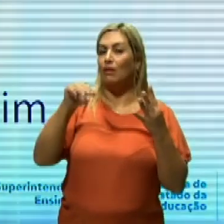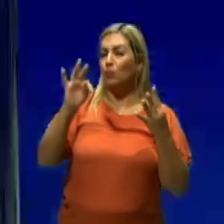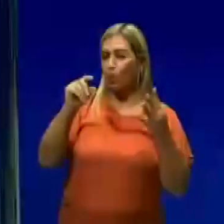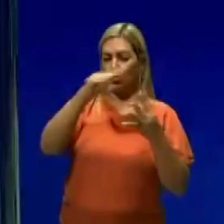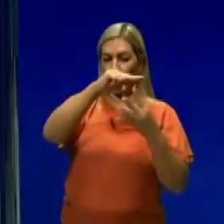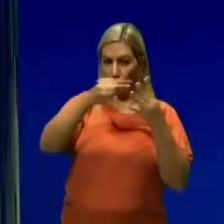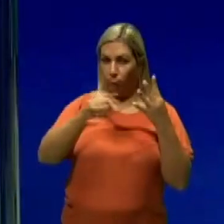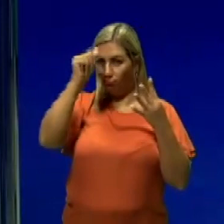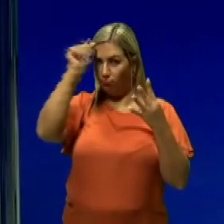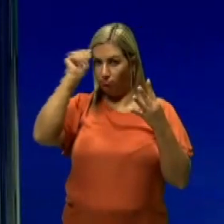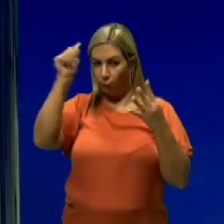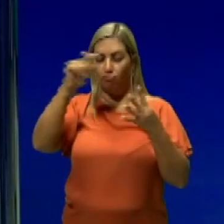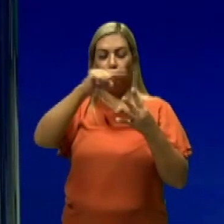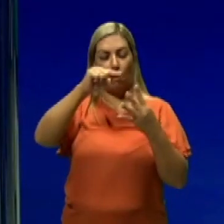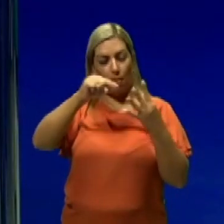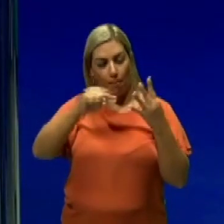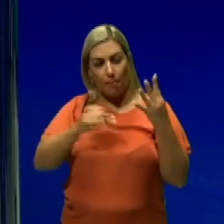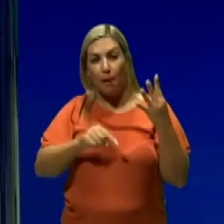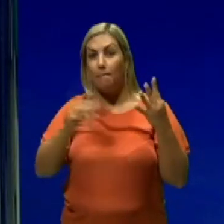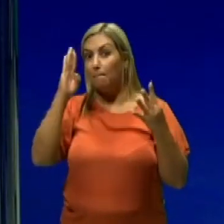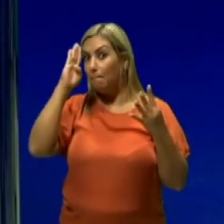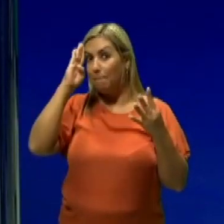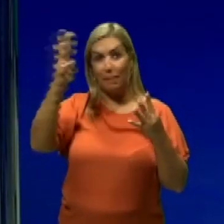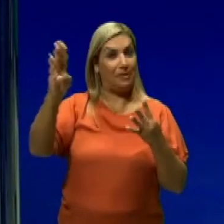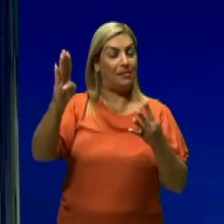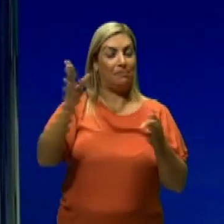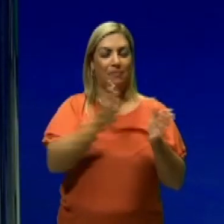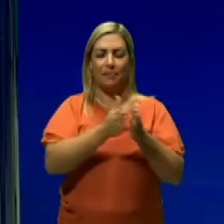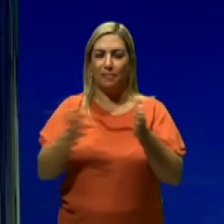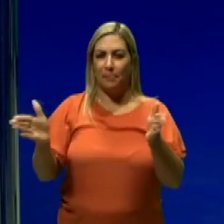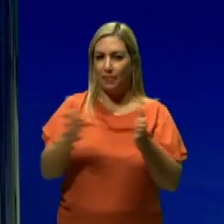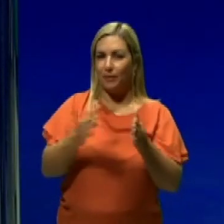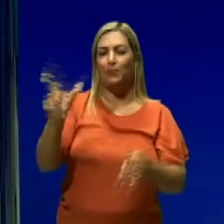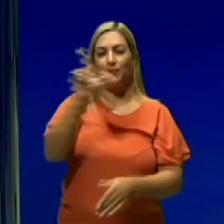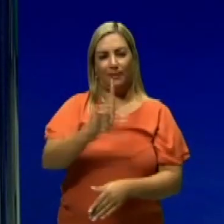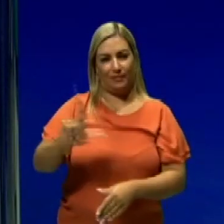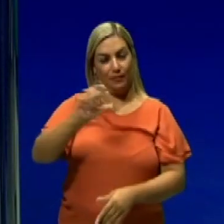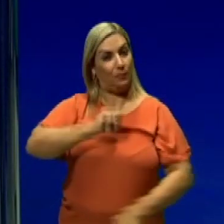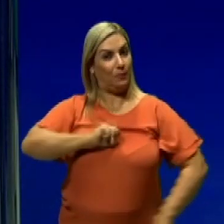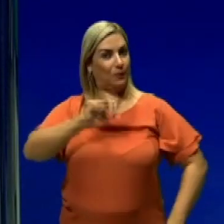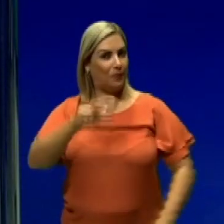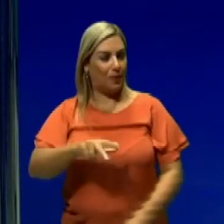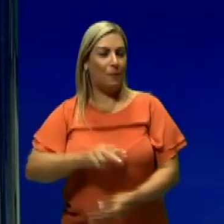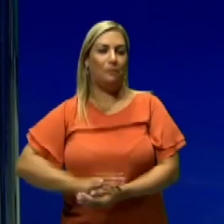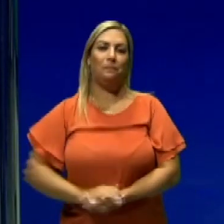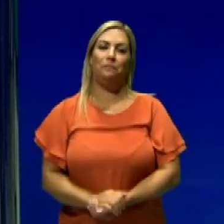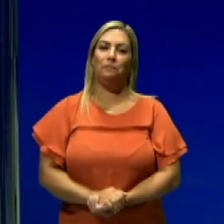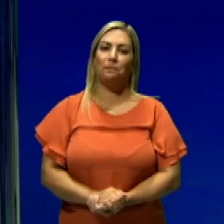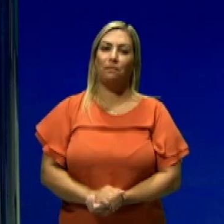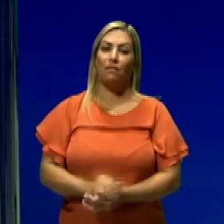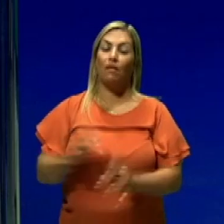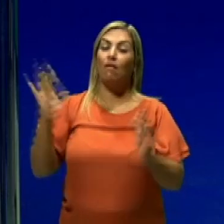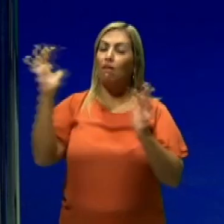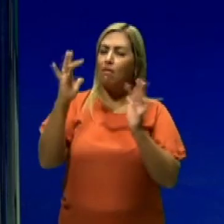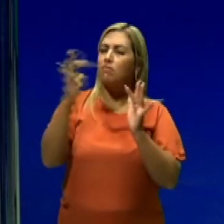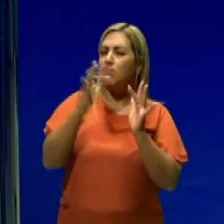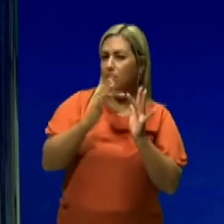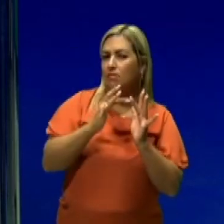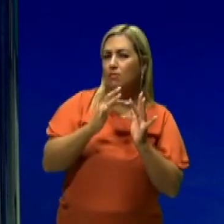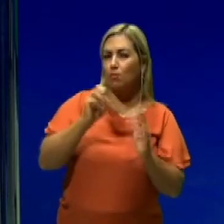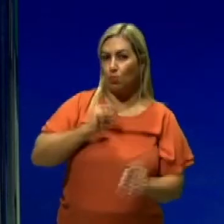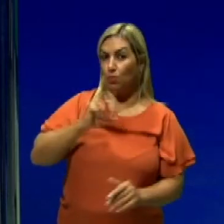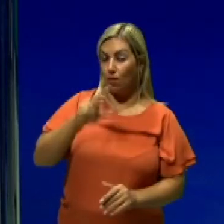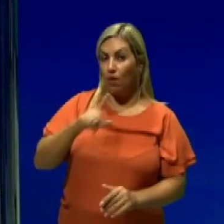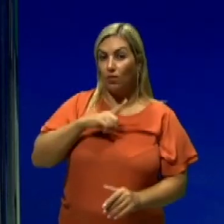autores que vão é de se destacar nesse período em portugal o classicismo em portugal